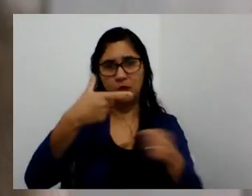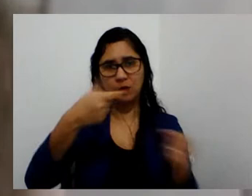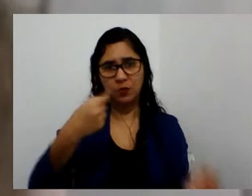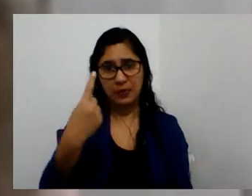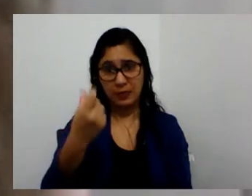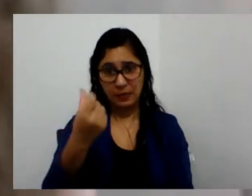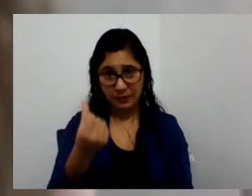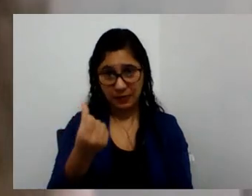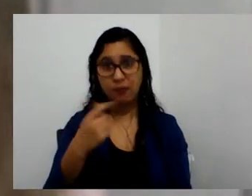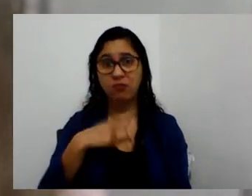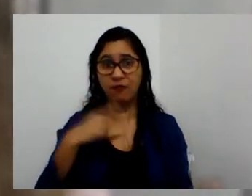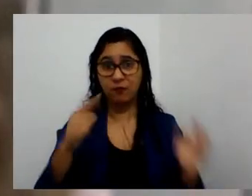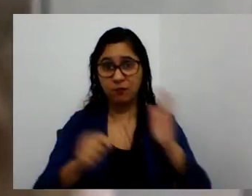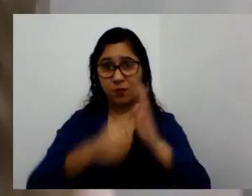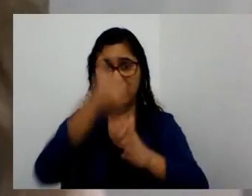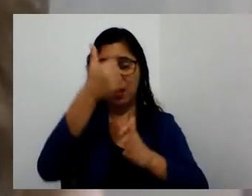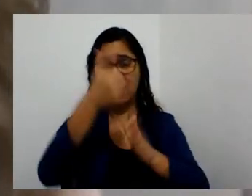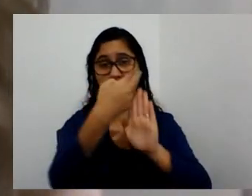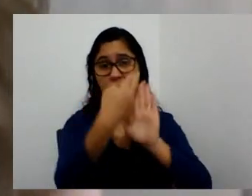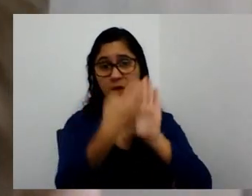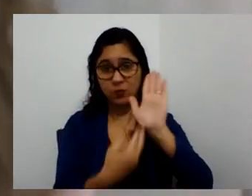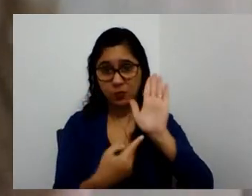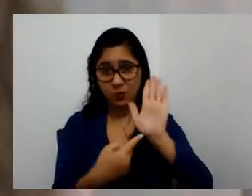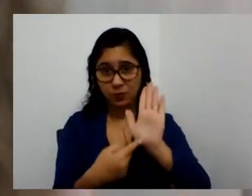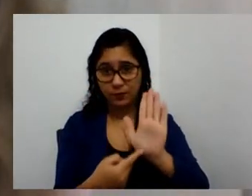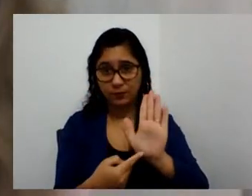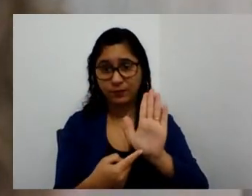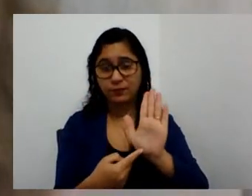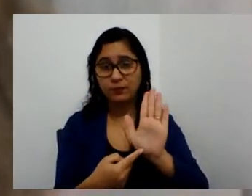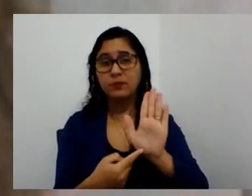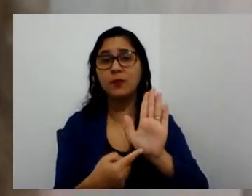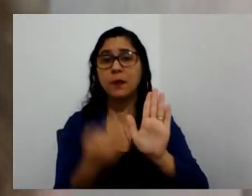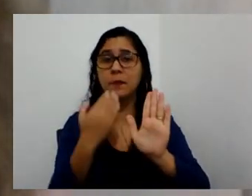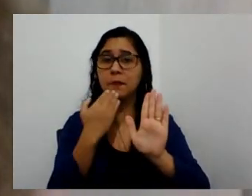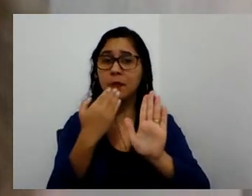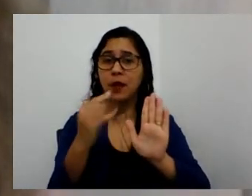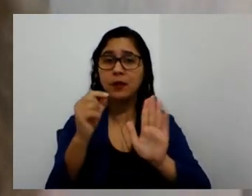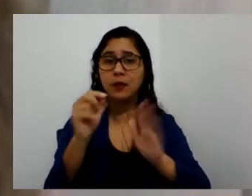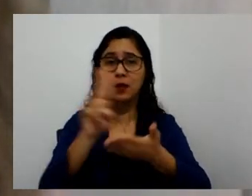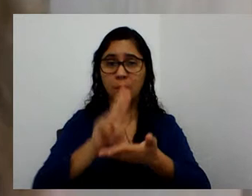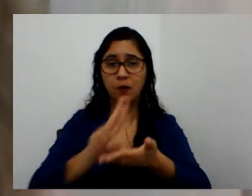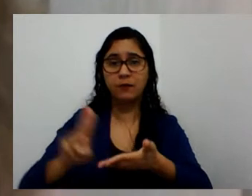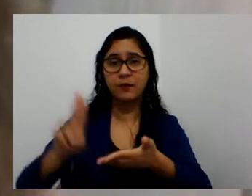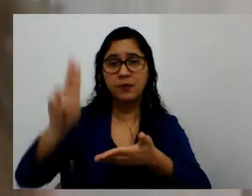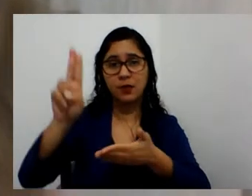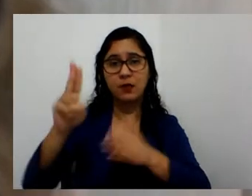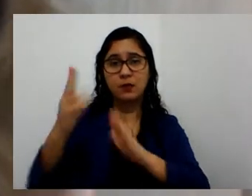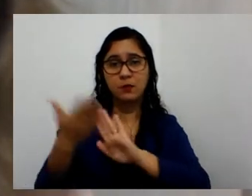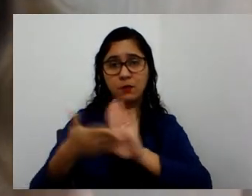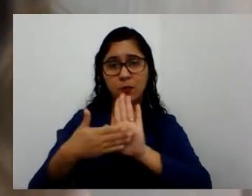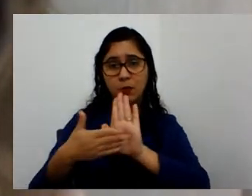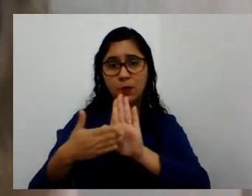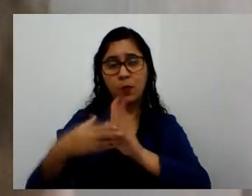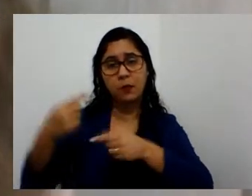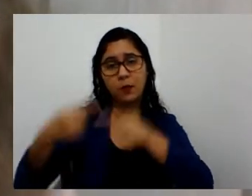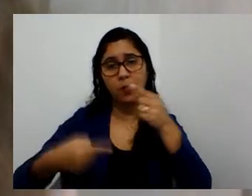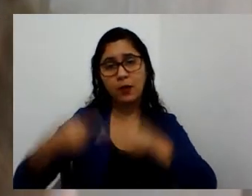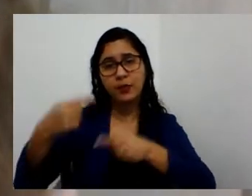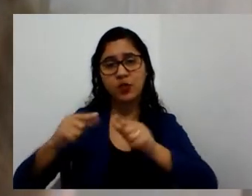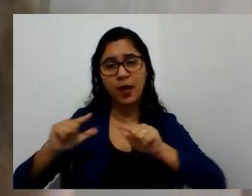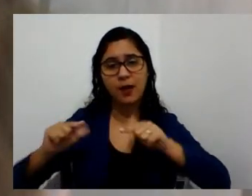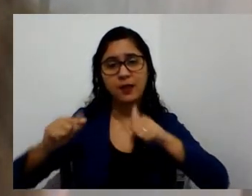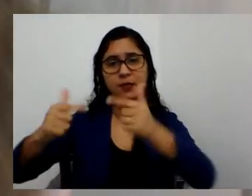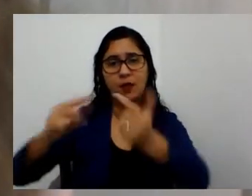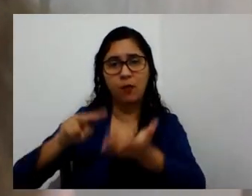primeira resolução que solicita que as universidades proponham as suas políticas de ações afirmativas